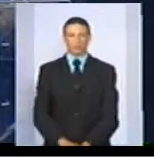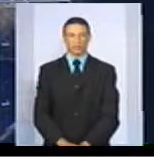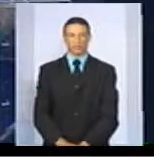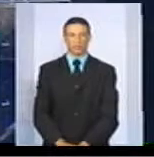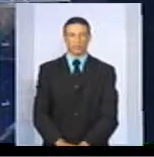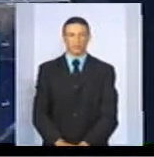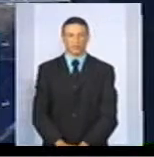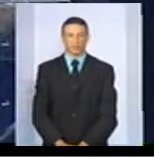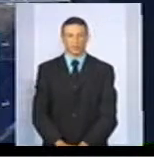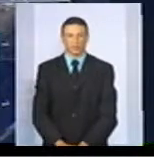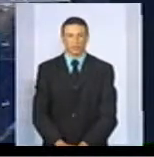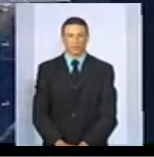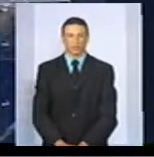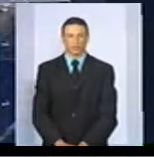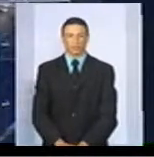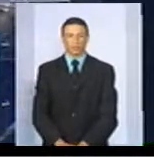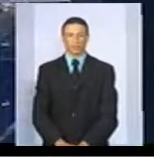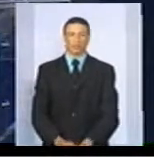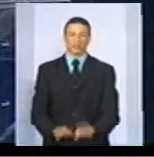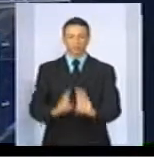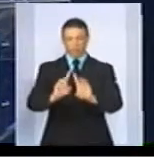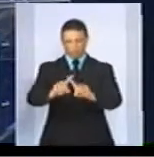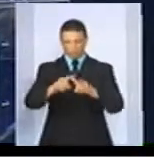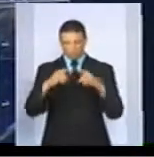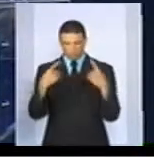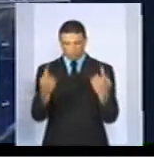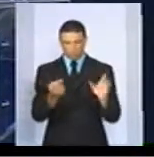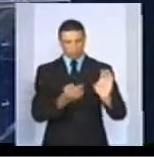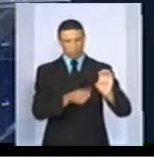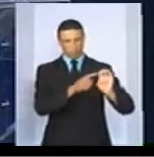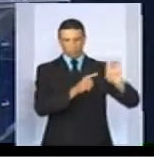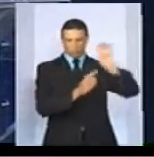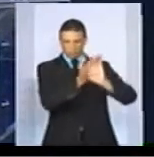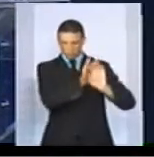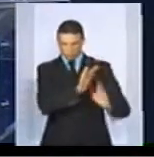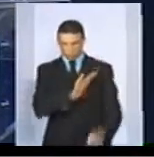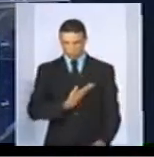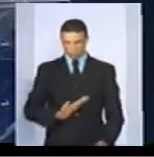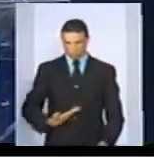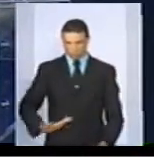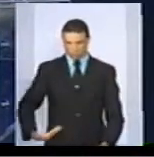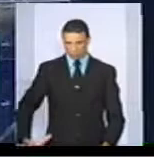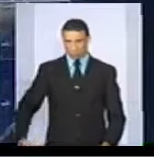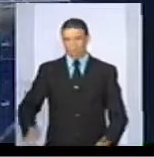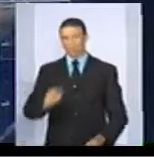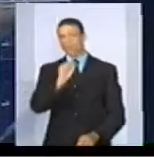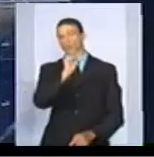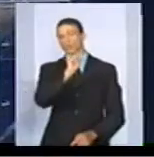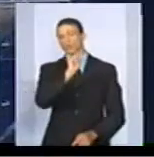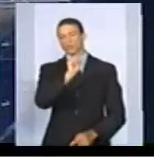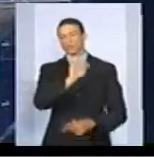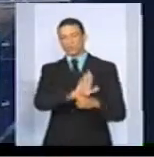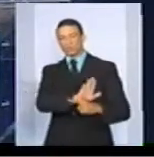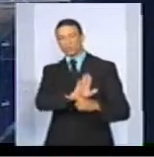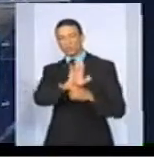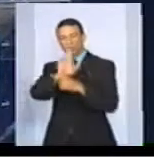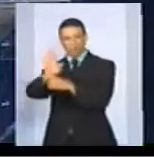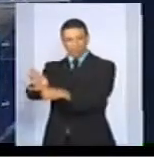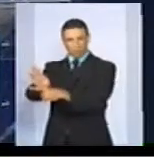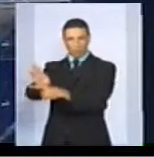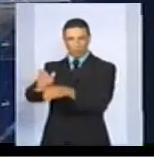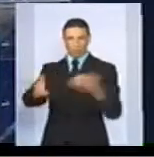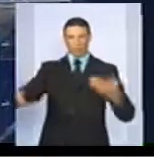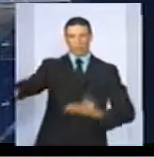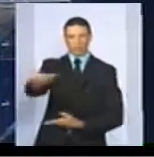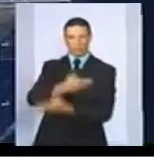aspas ademais disso deve o estado brasileiro garantir o livre exercício da atividade